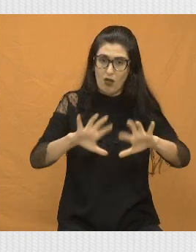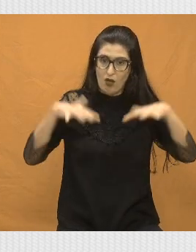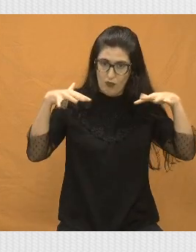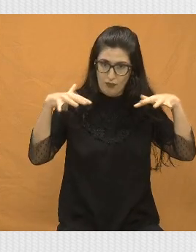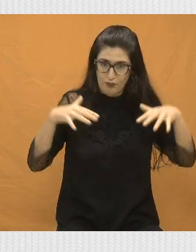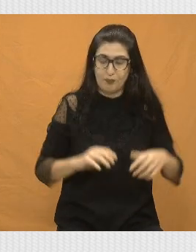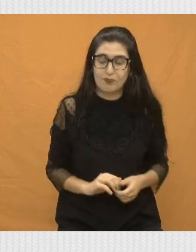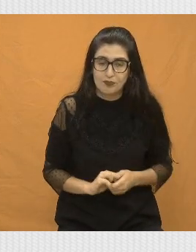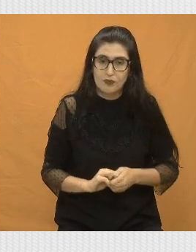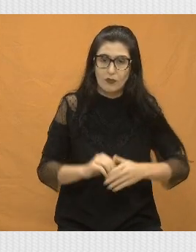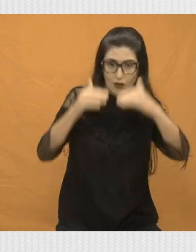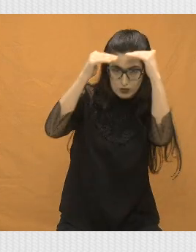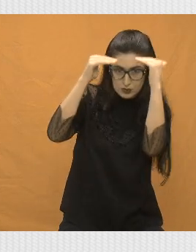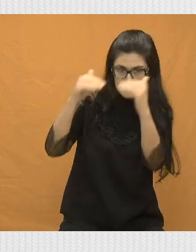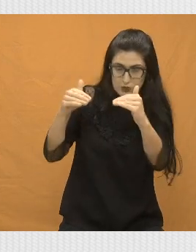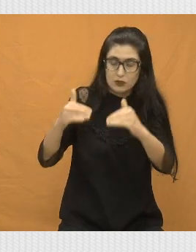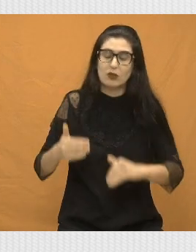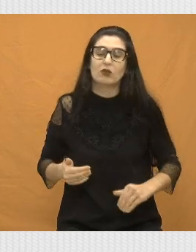no parágrafo 1º.